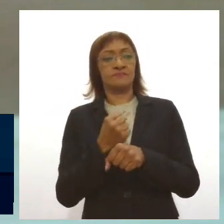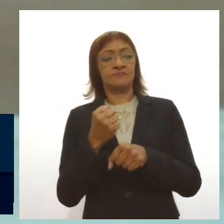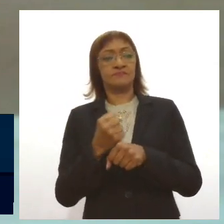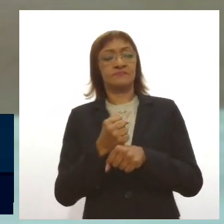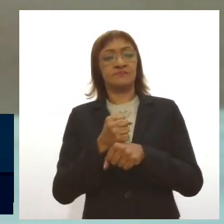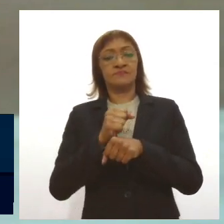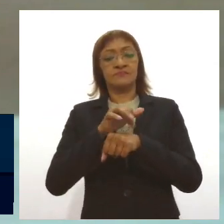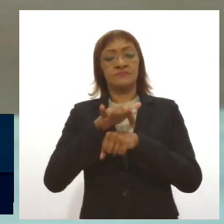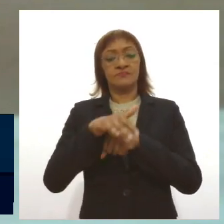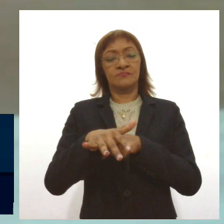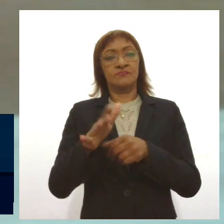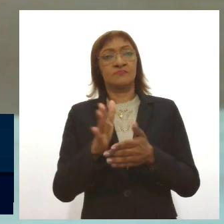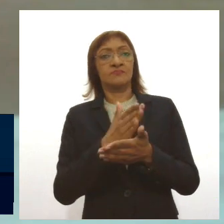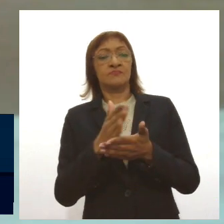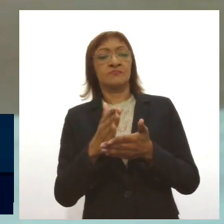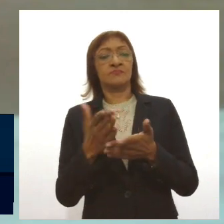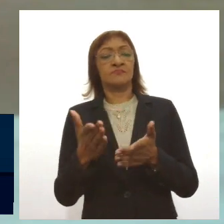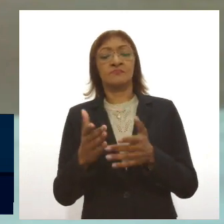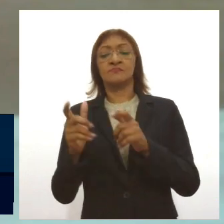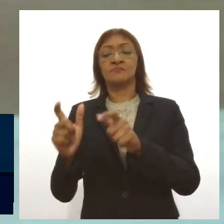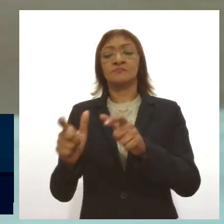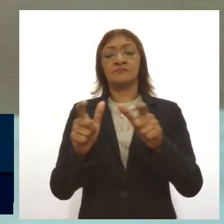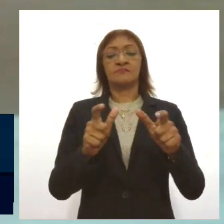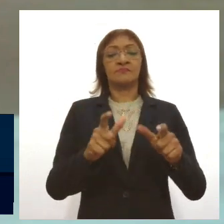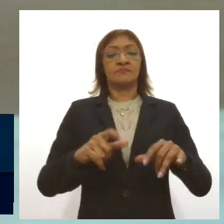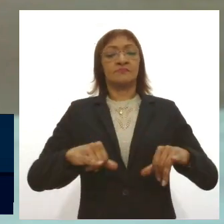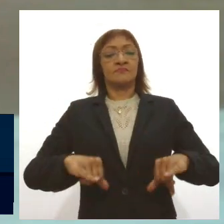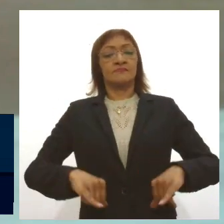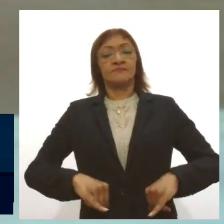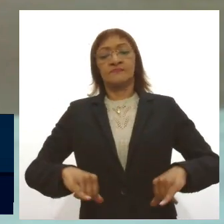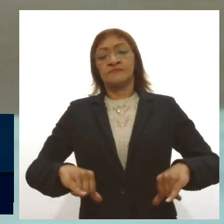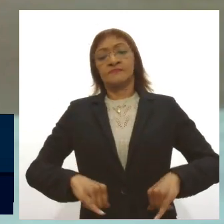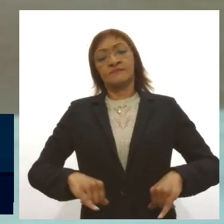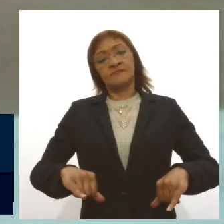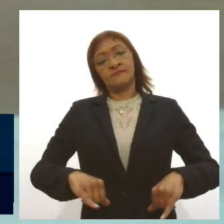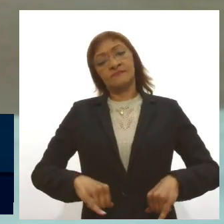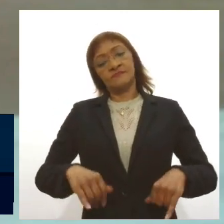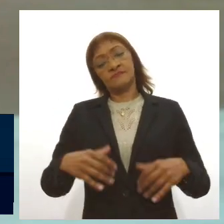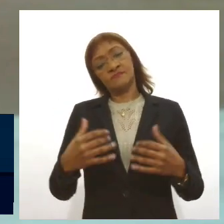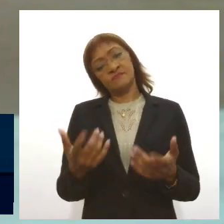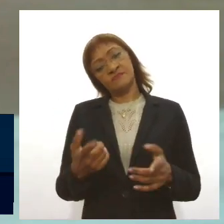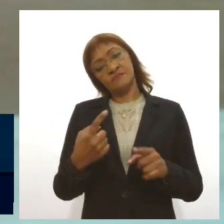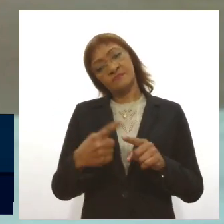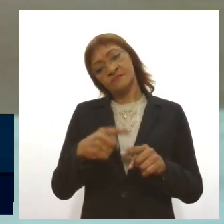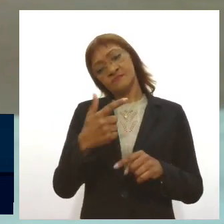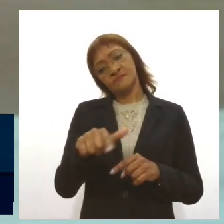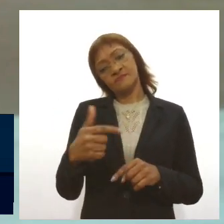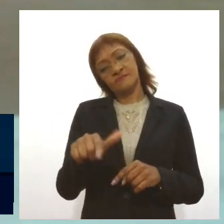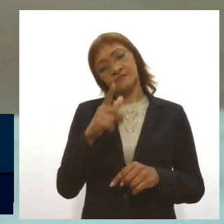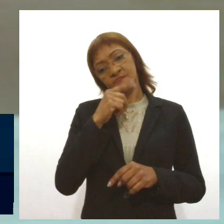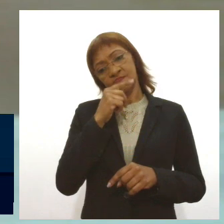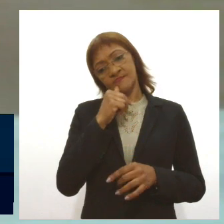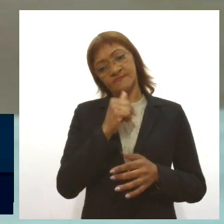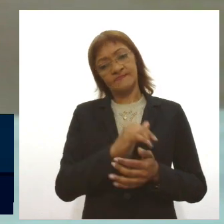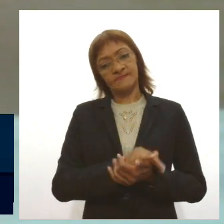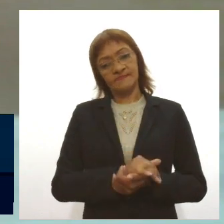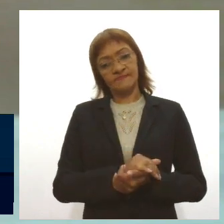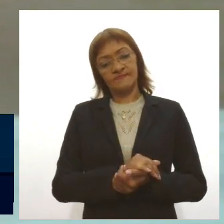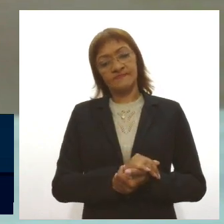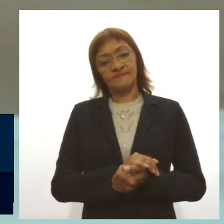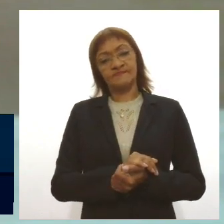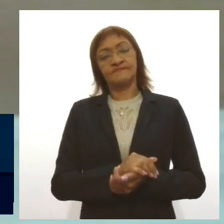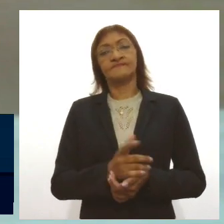gente percebe que determinadas regiões do estado sofrem muito ainda com a falta de água. E aí, se o senhor puder mais uma vez,